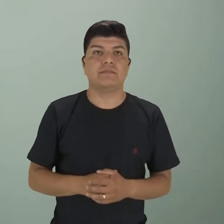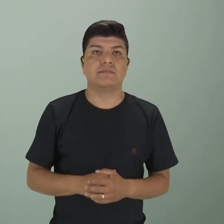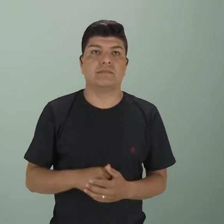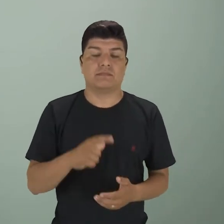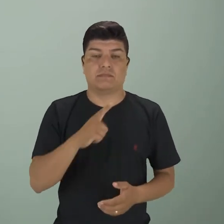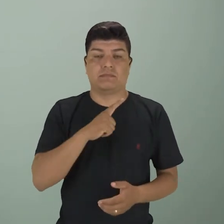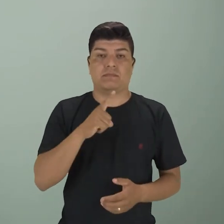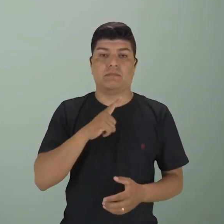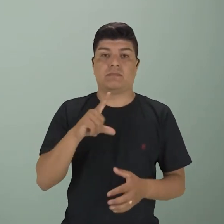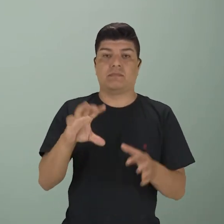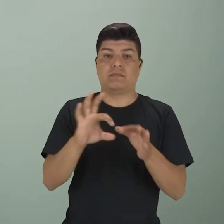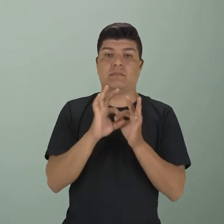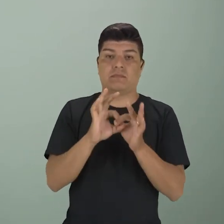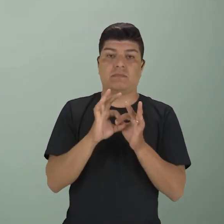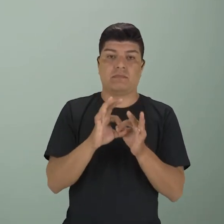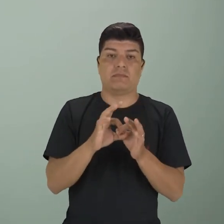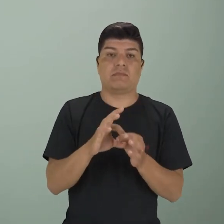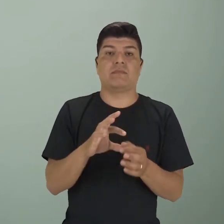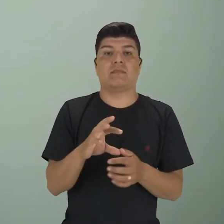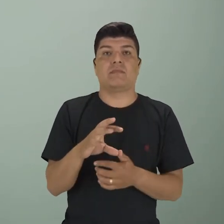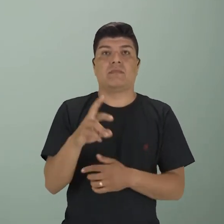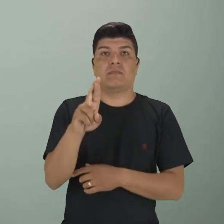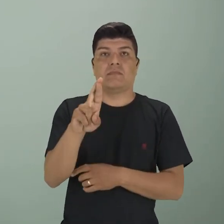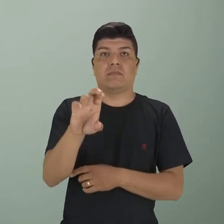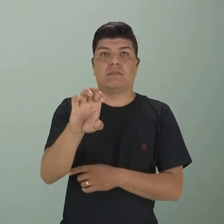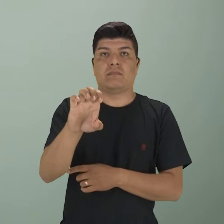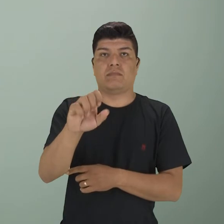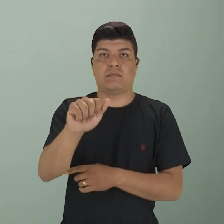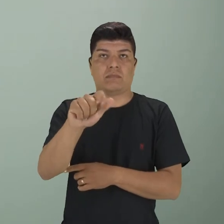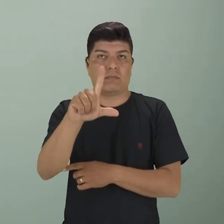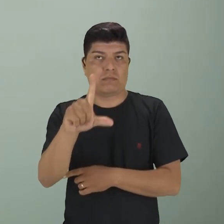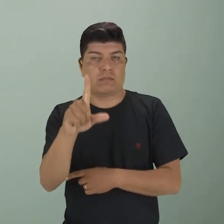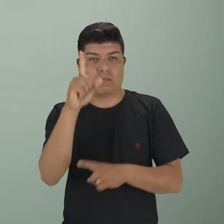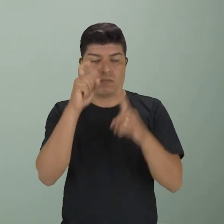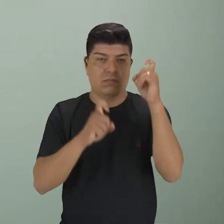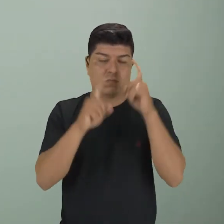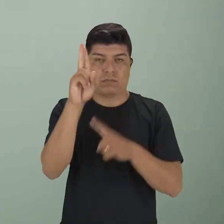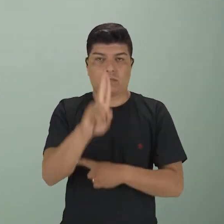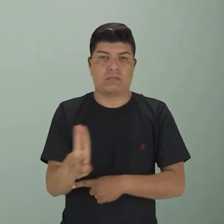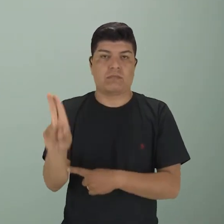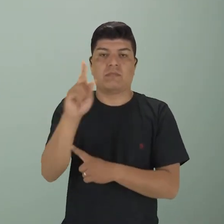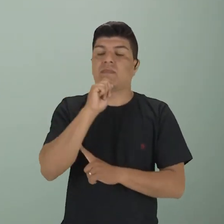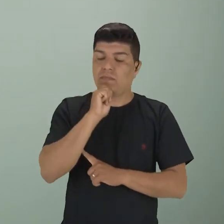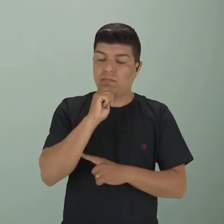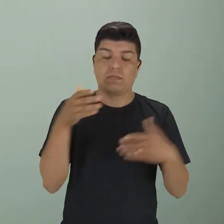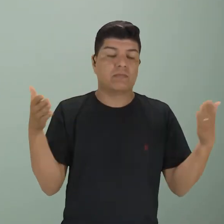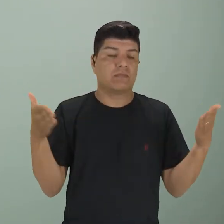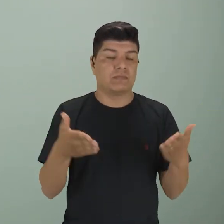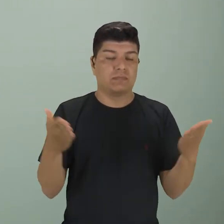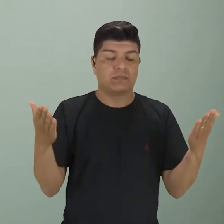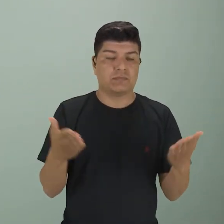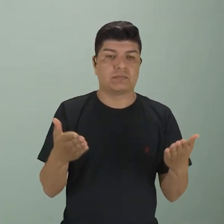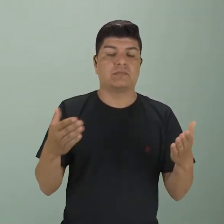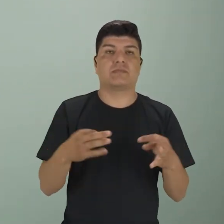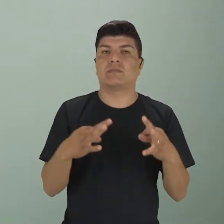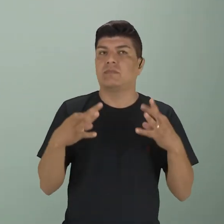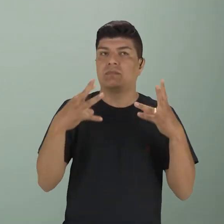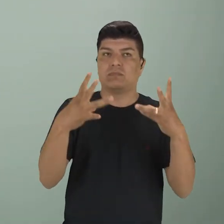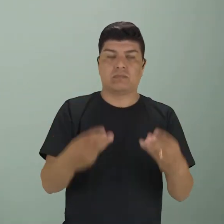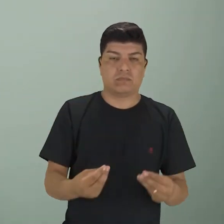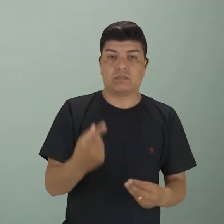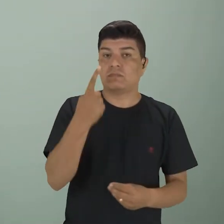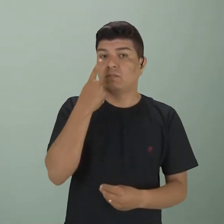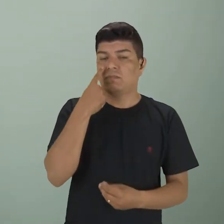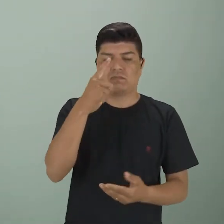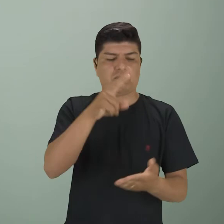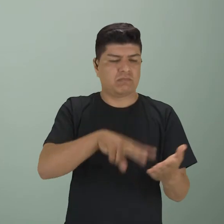um vínculo direto com o real das expressões utilizadas ainda hoje, tá? Então, tudo que foi